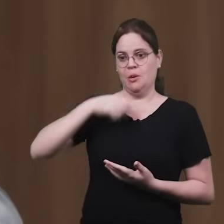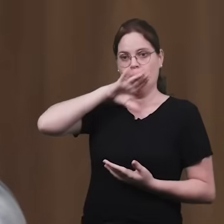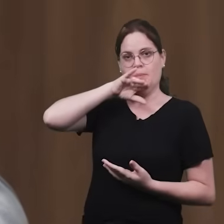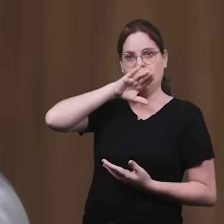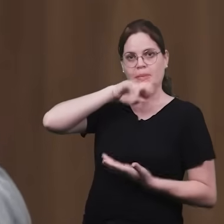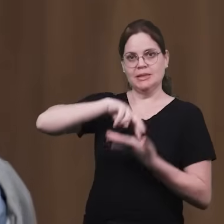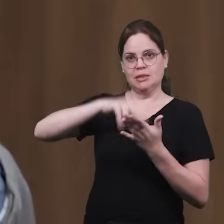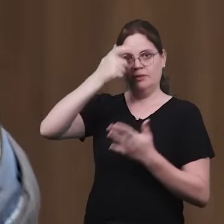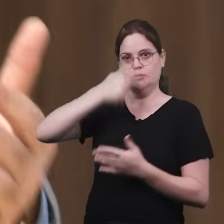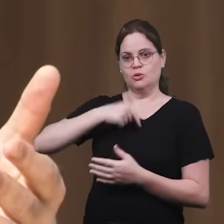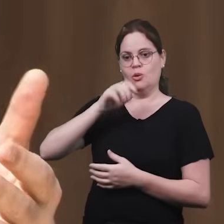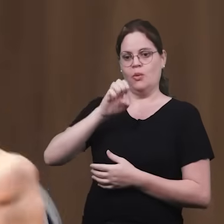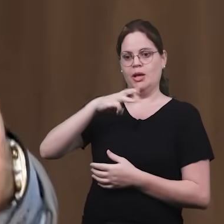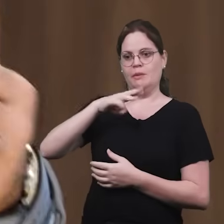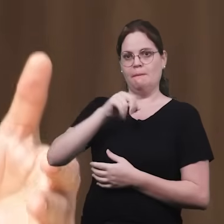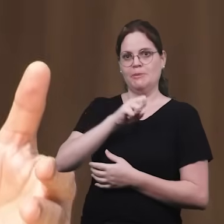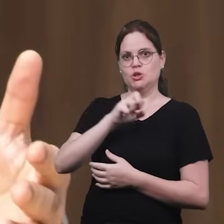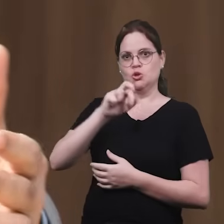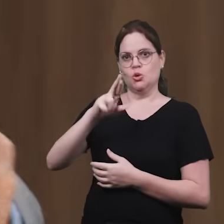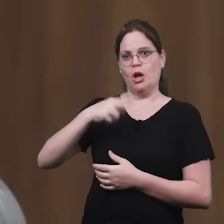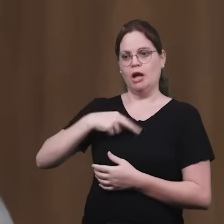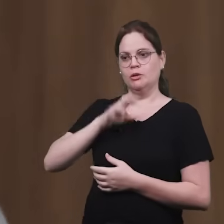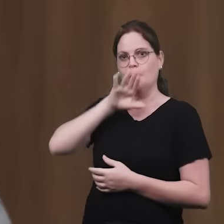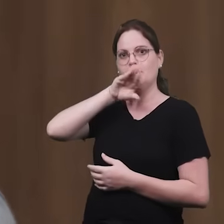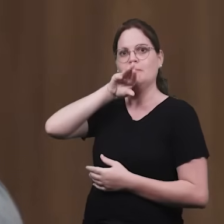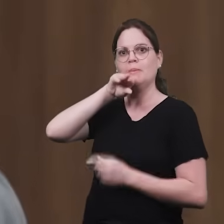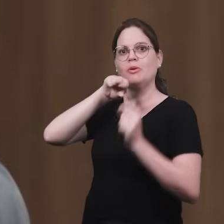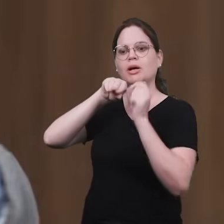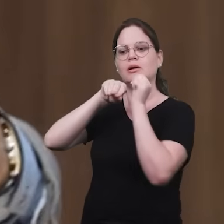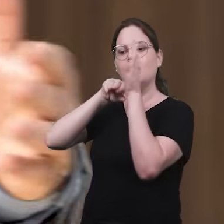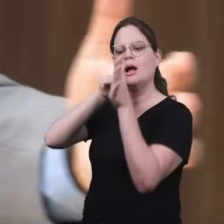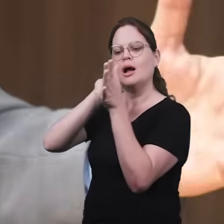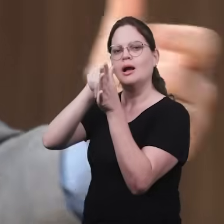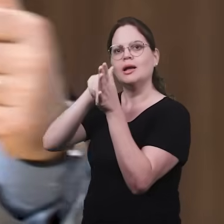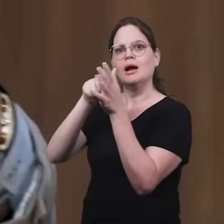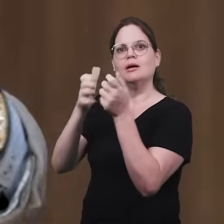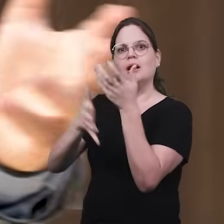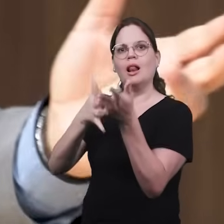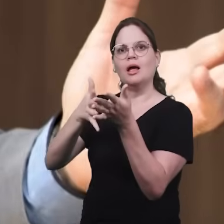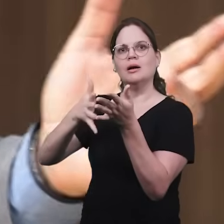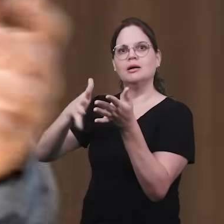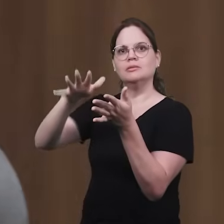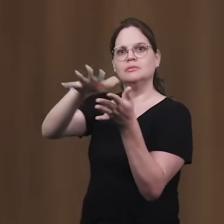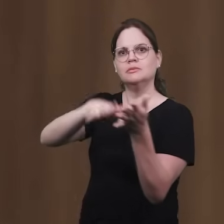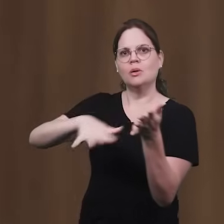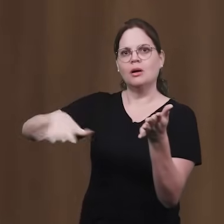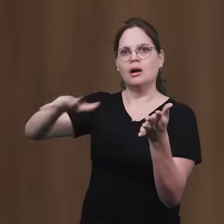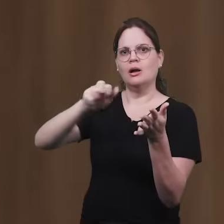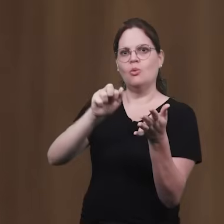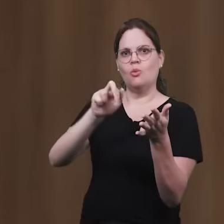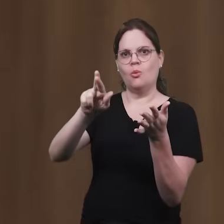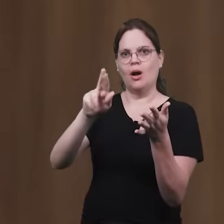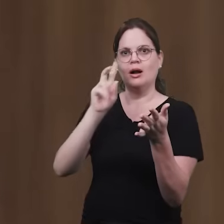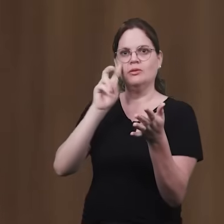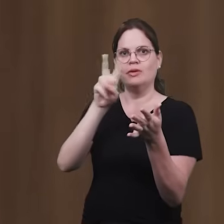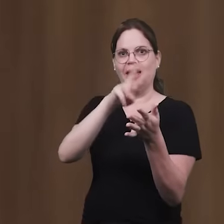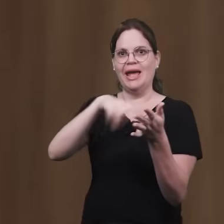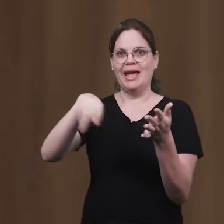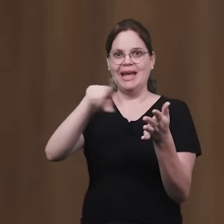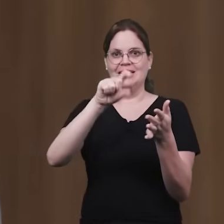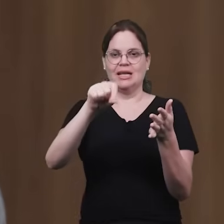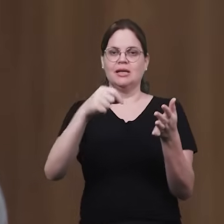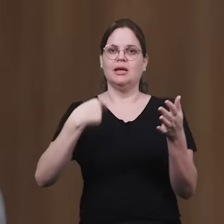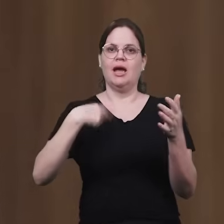emissor, está falando alguma coisa, uma mensagem. O meio para nós aqui é o ar, mas para quem está nos assistindo em casa são os